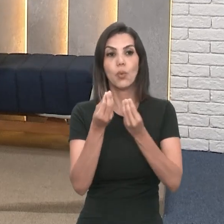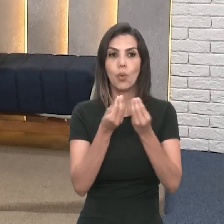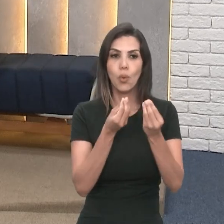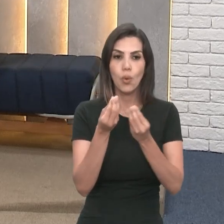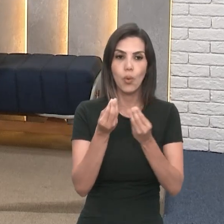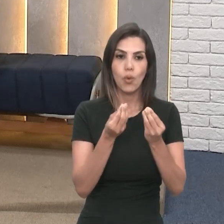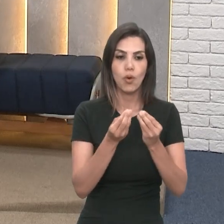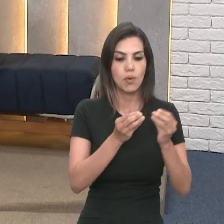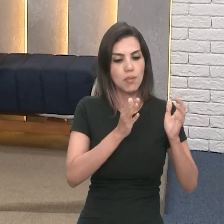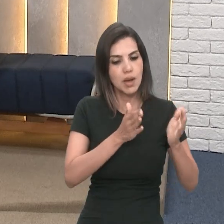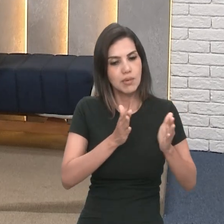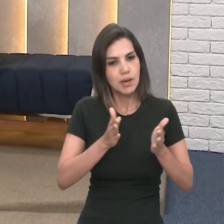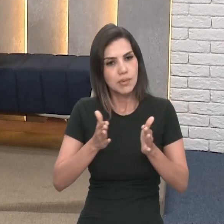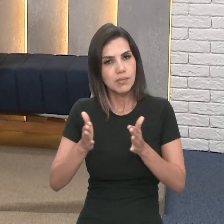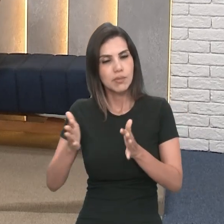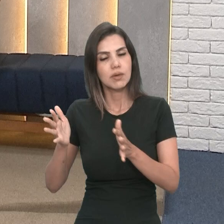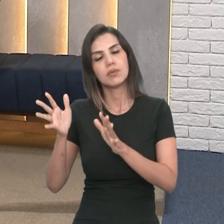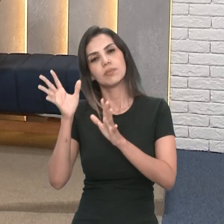seja, faz uma